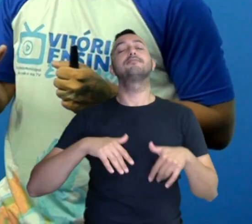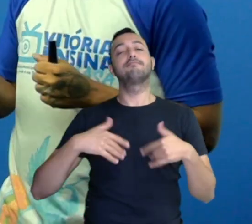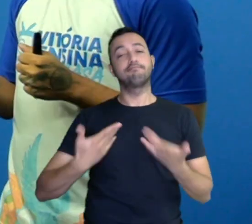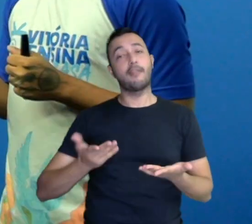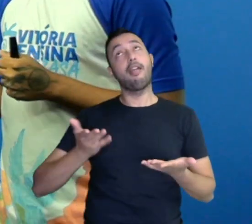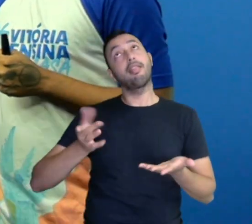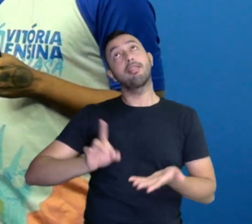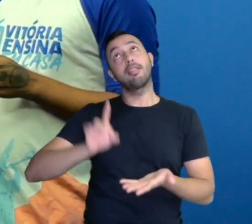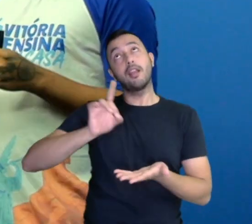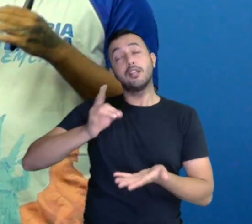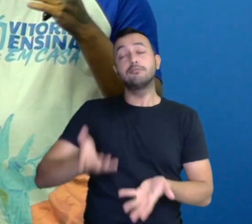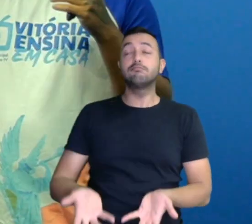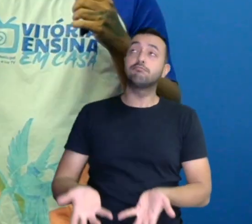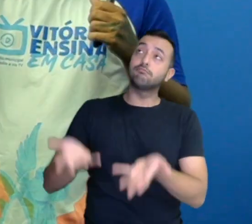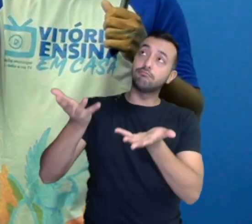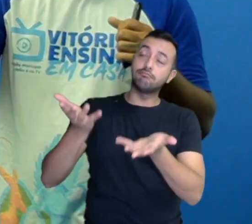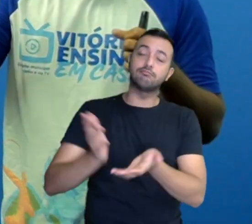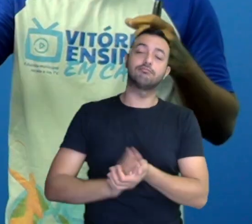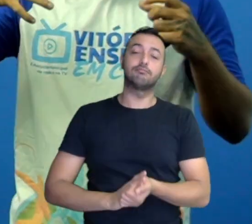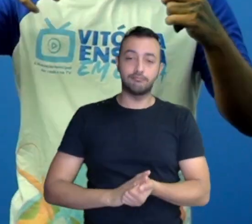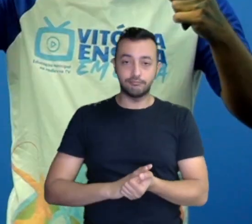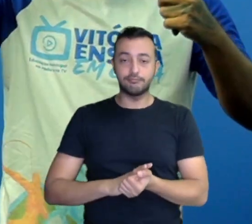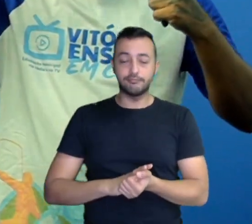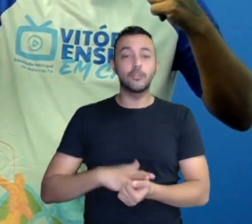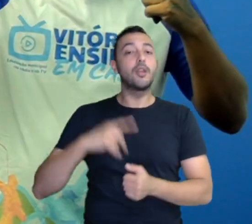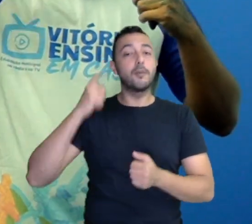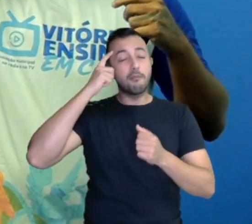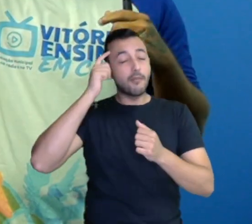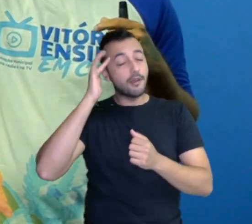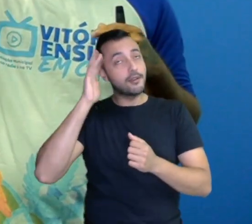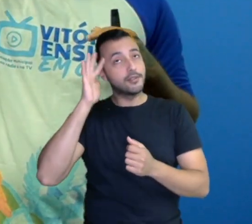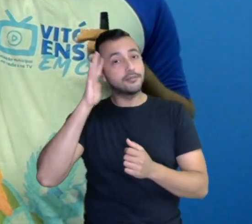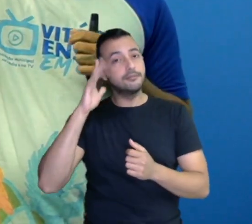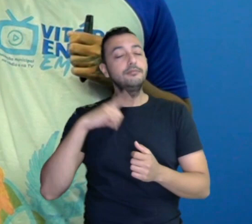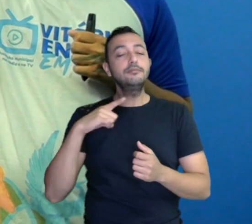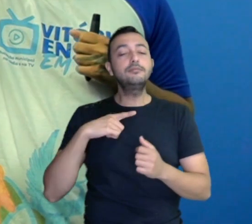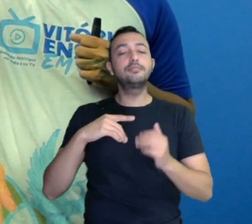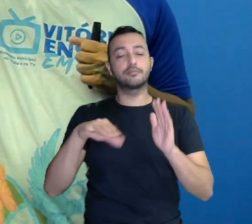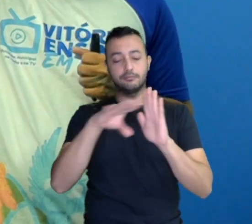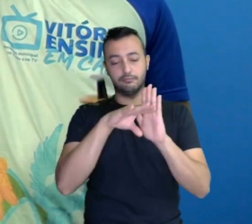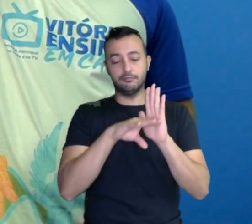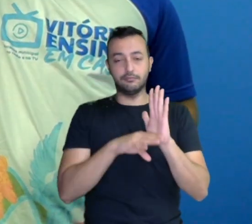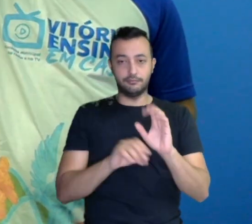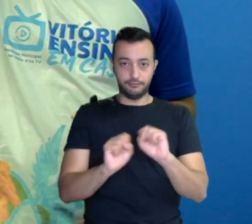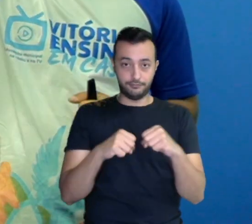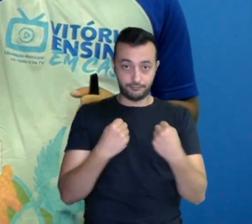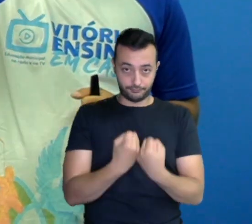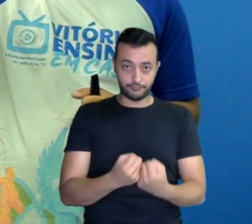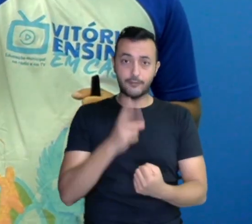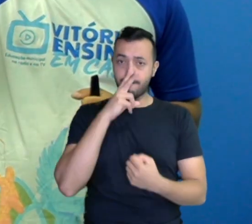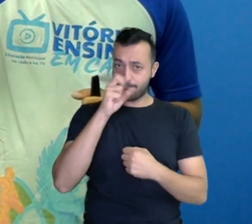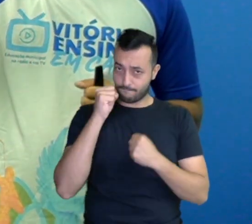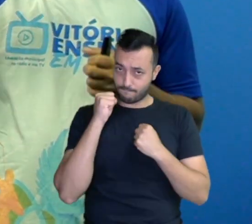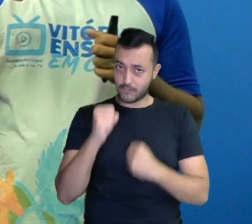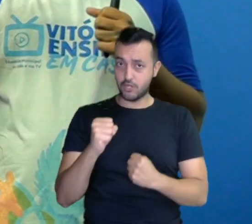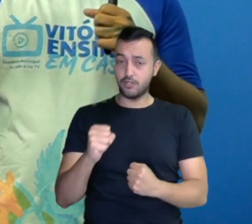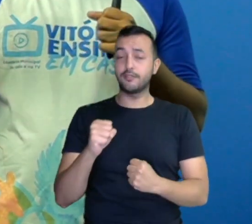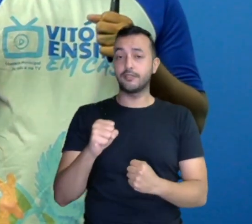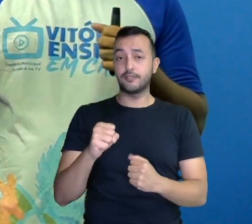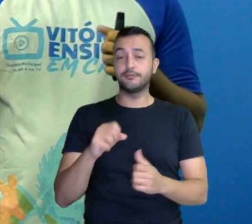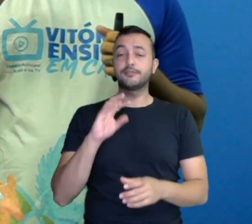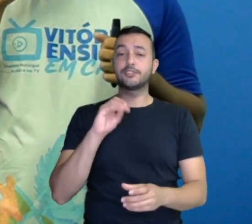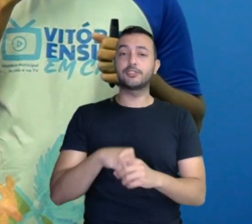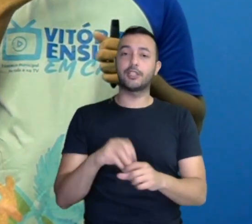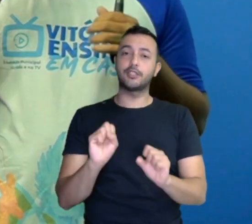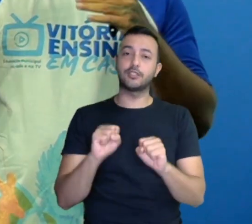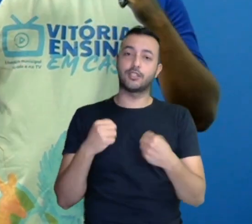aos deuses. Tá? E pensando nisso, existia uma hierarquia social muito forte, né, dentro